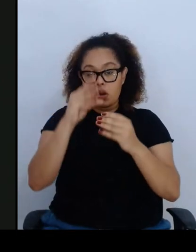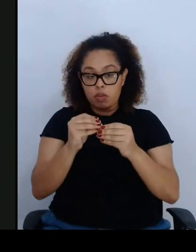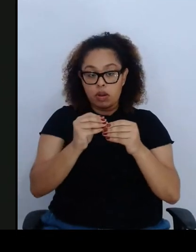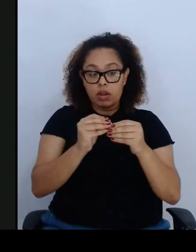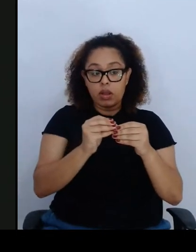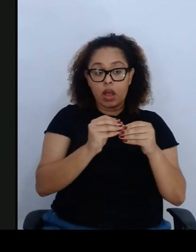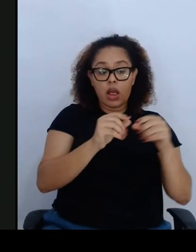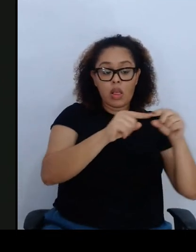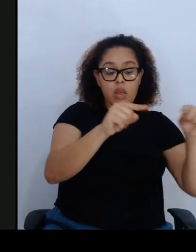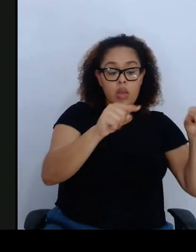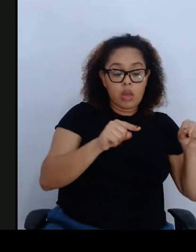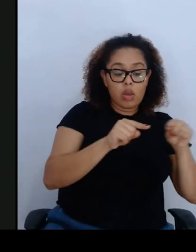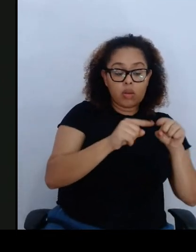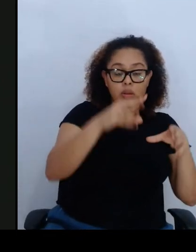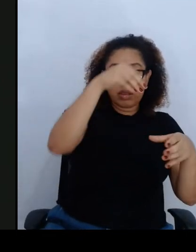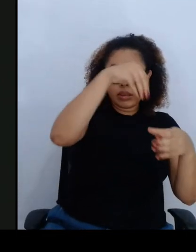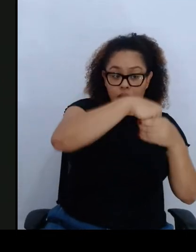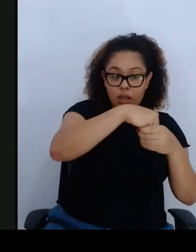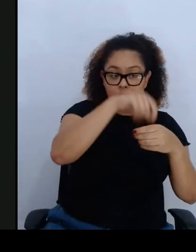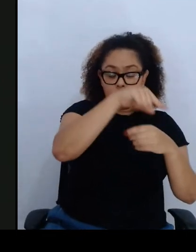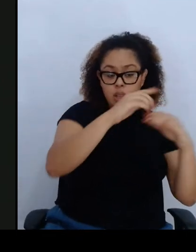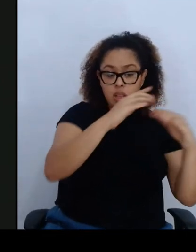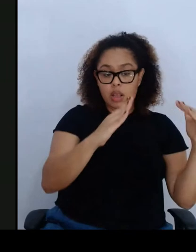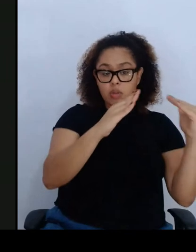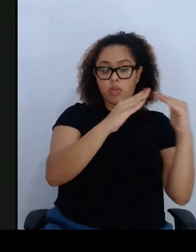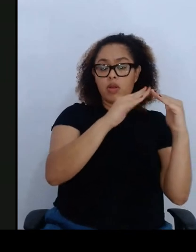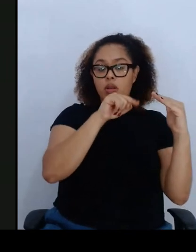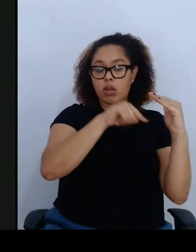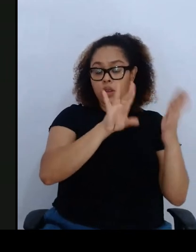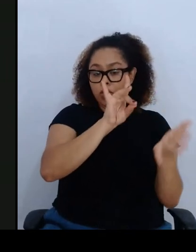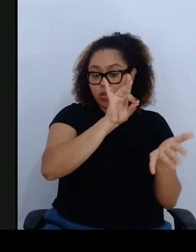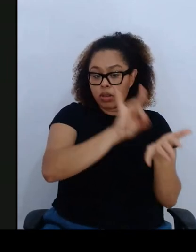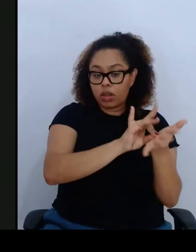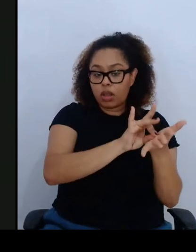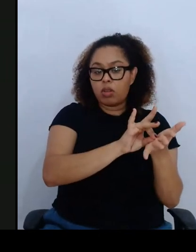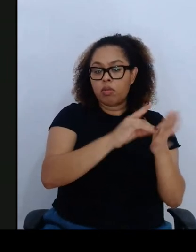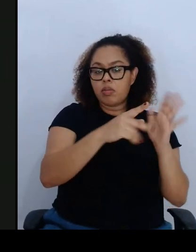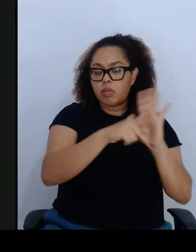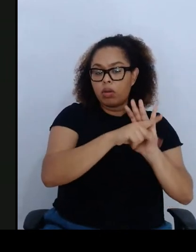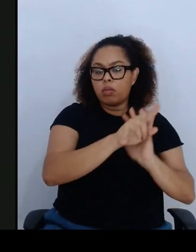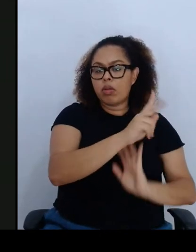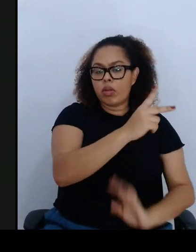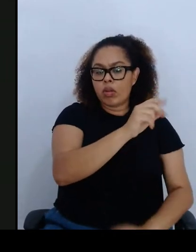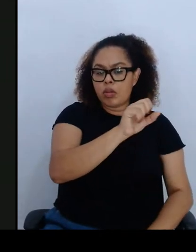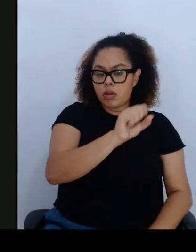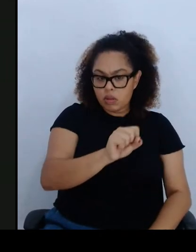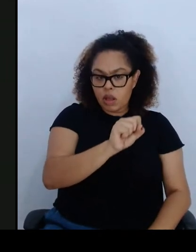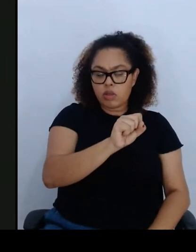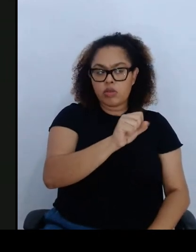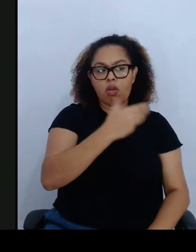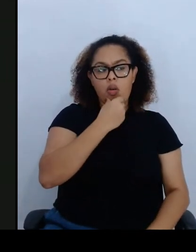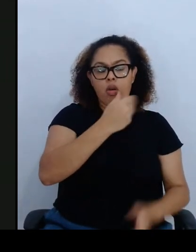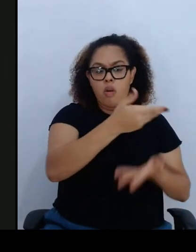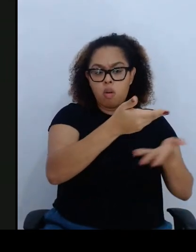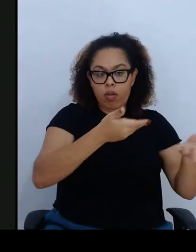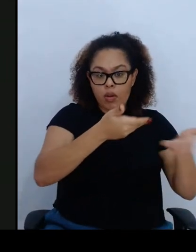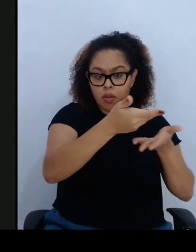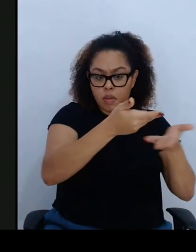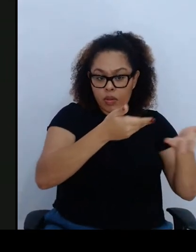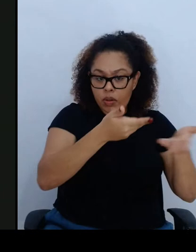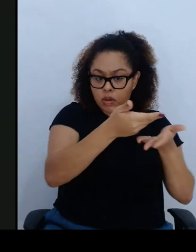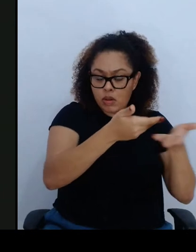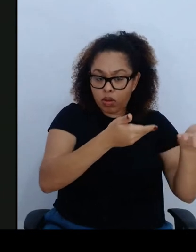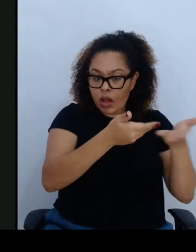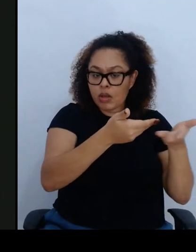a casa como sendo o único espaço legítimo para homossexualidade entre homens respaldada institucionalmente